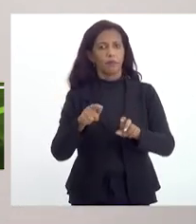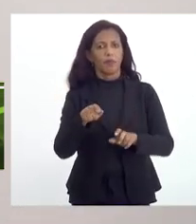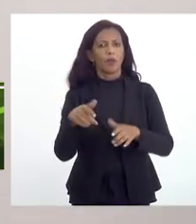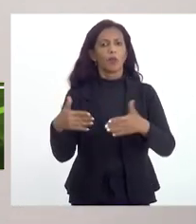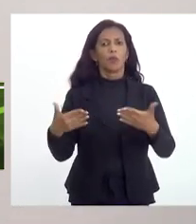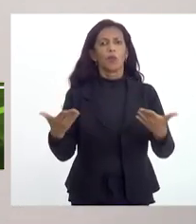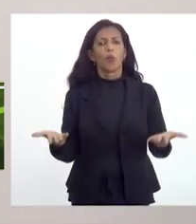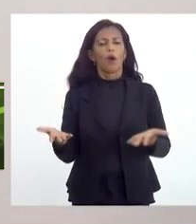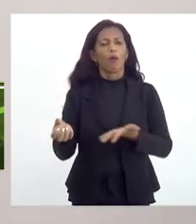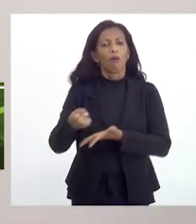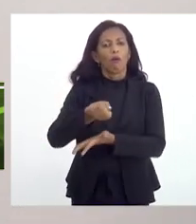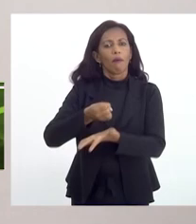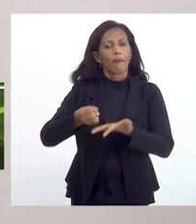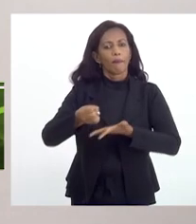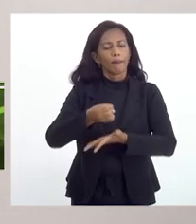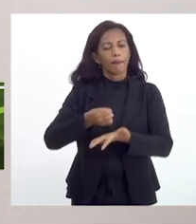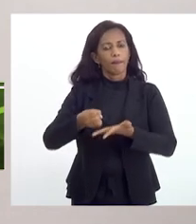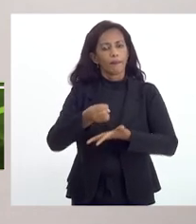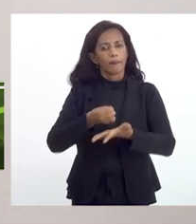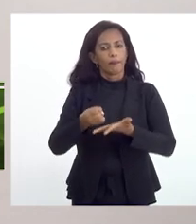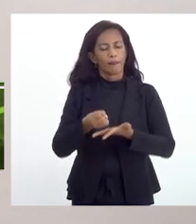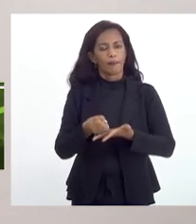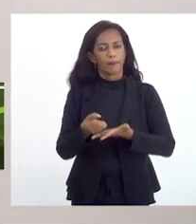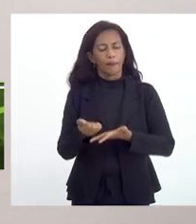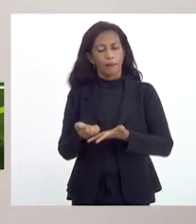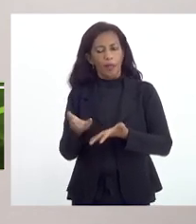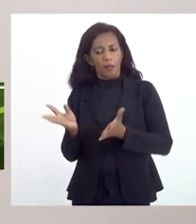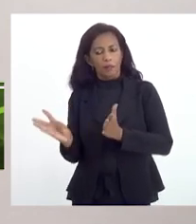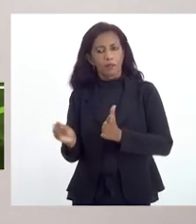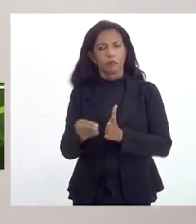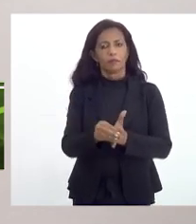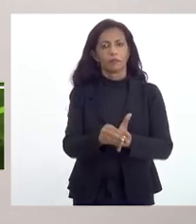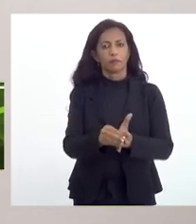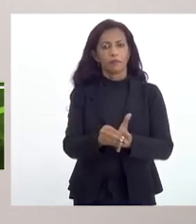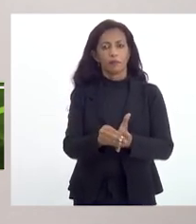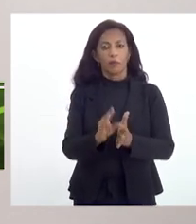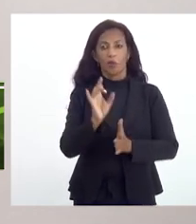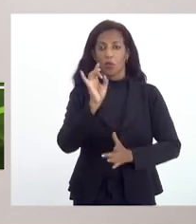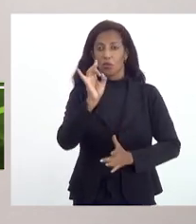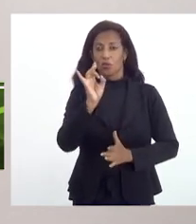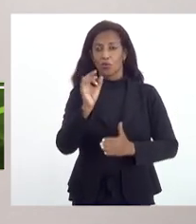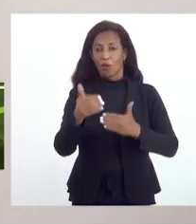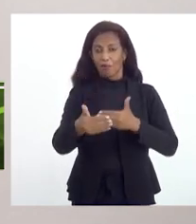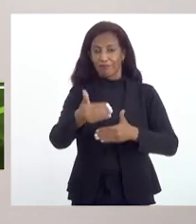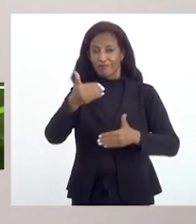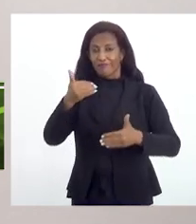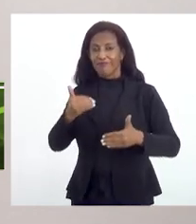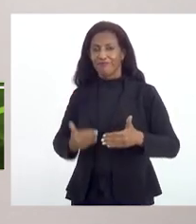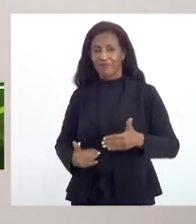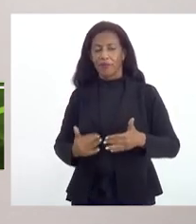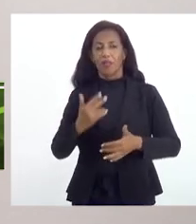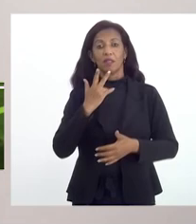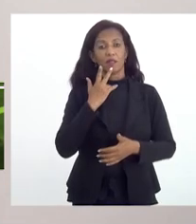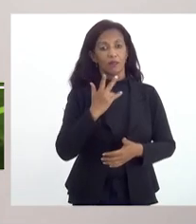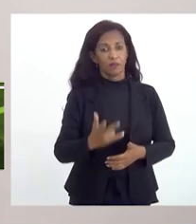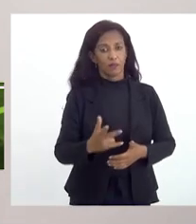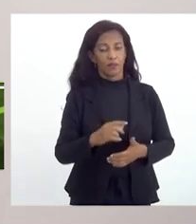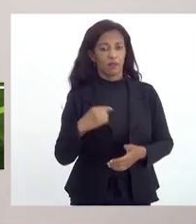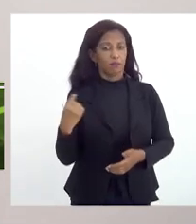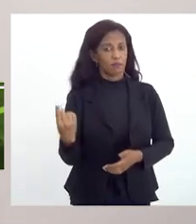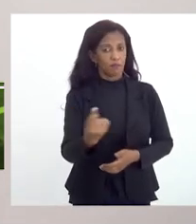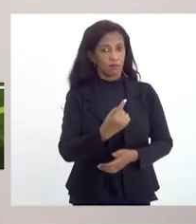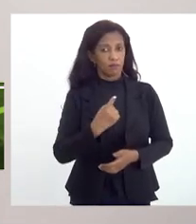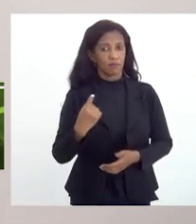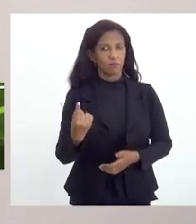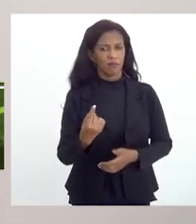seria a base para aplicarmos, eu gostaria de dar um passo anterior a isso e dizer que nós